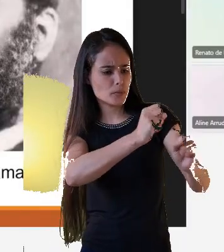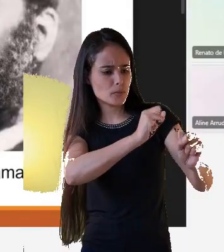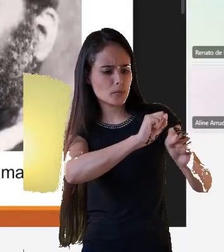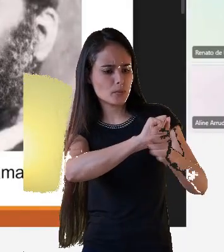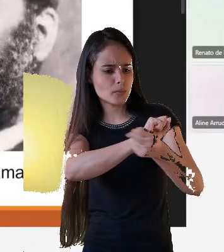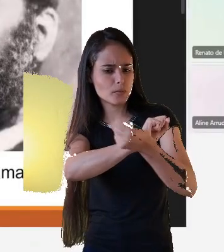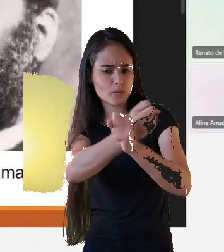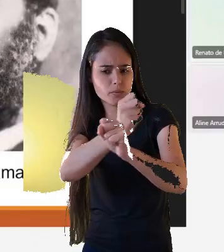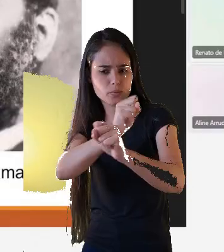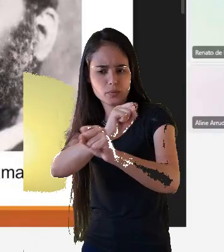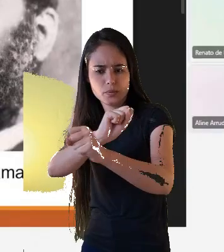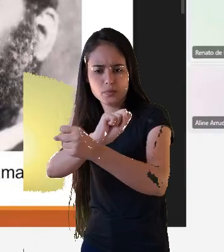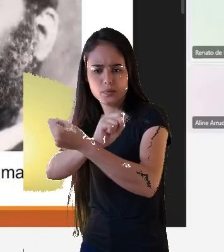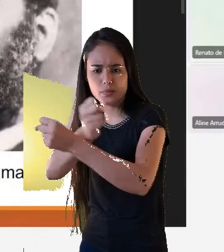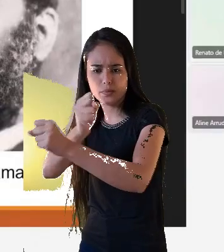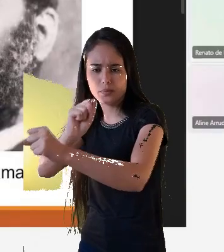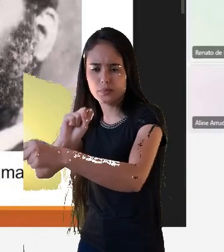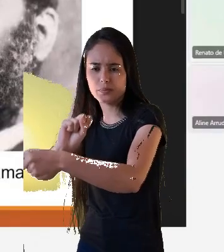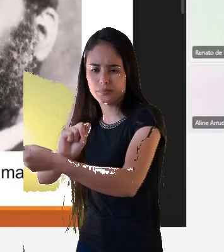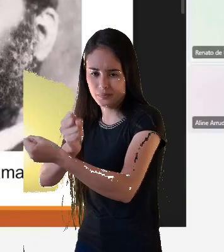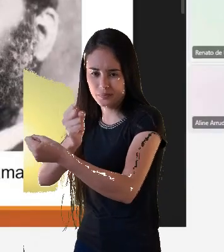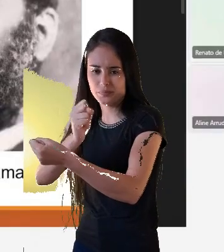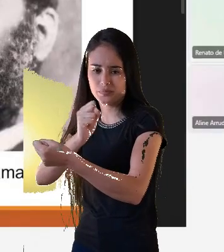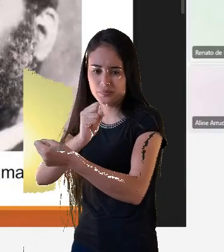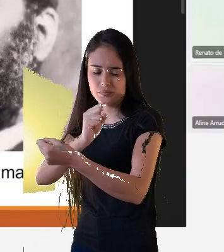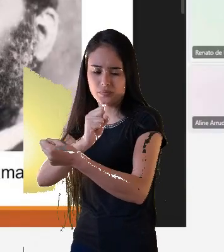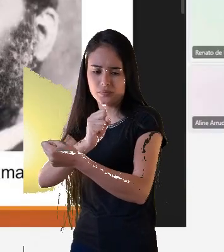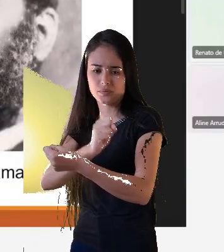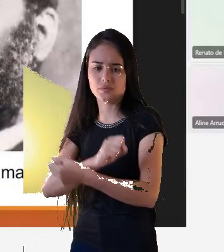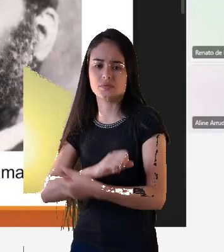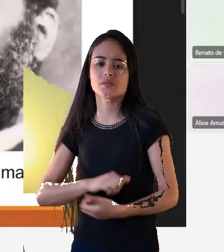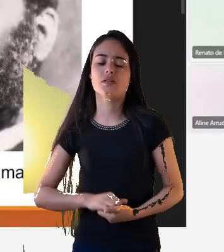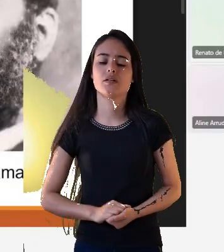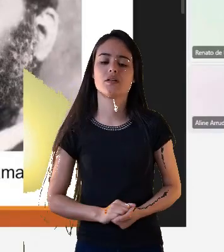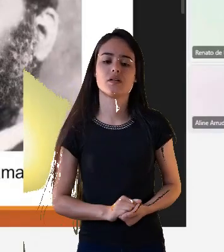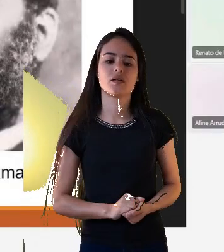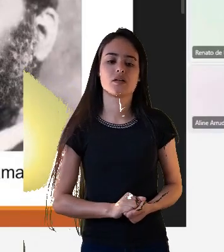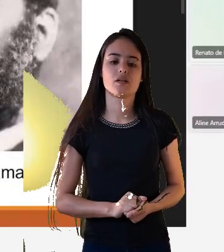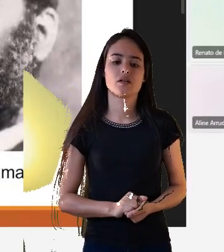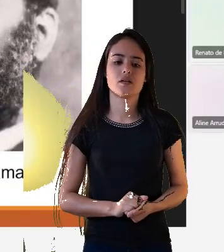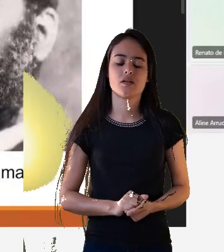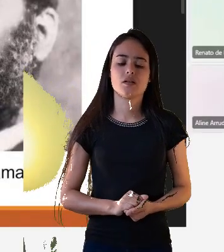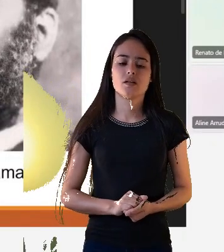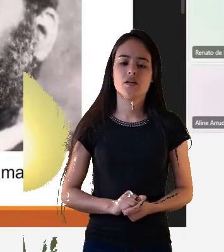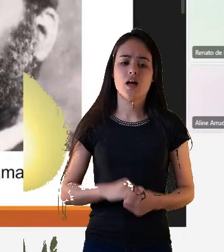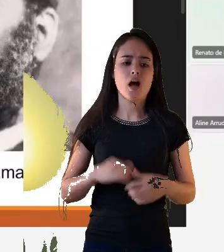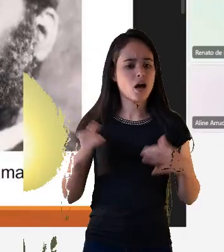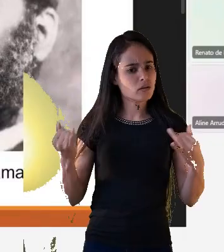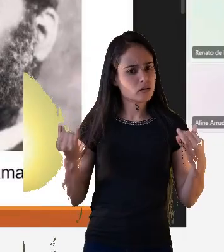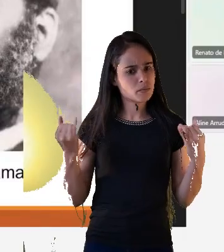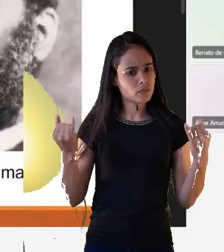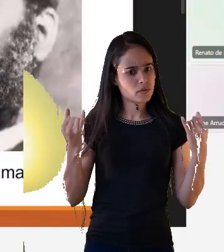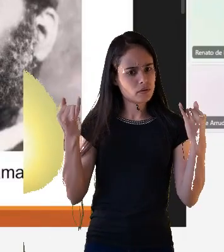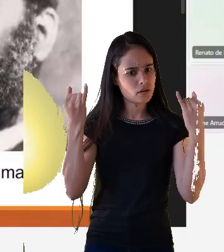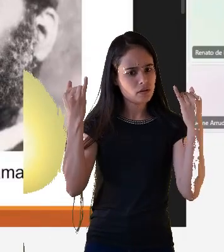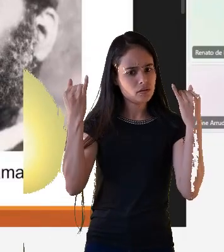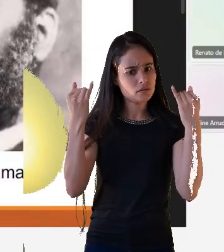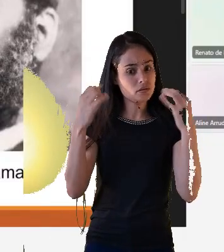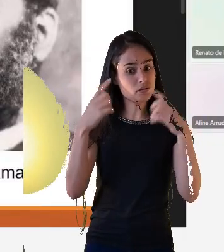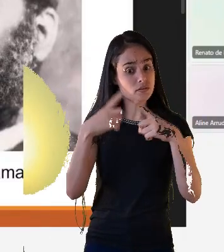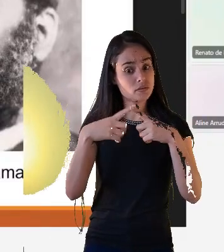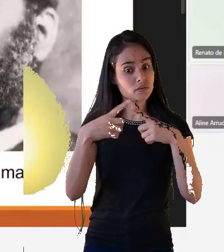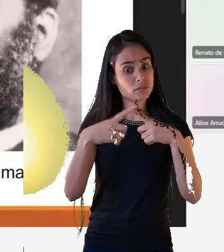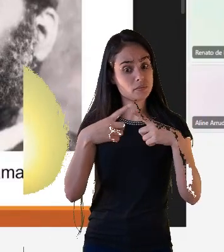ajudou a libertar, comprou alforrias, enfim, né? E ajudou a libertar muitos, muitos escravizados,